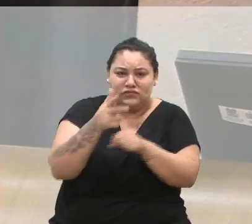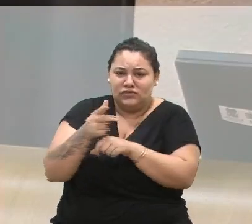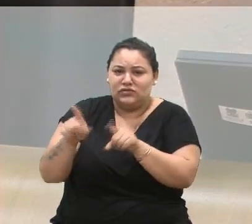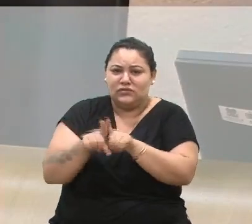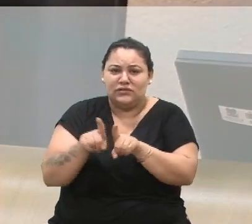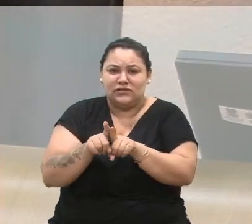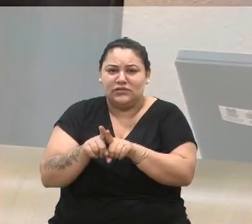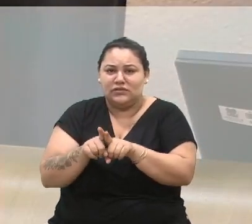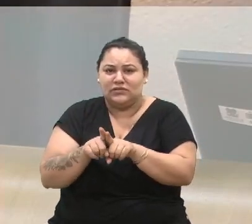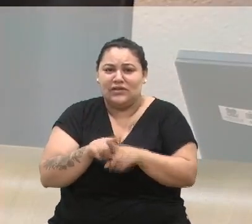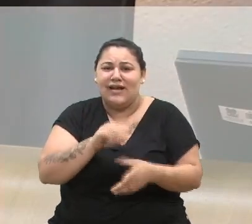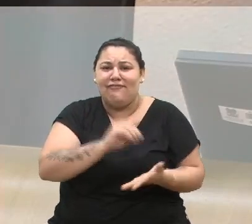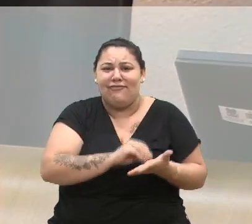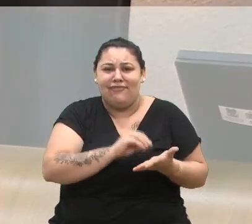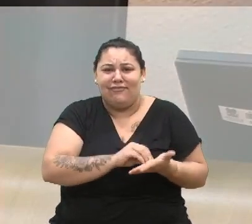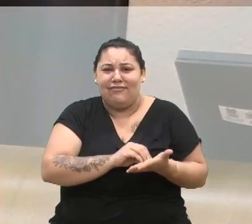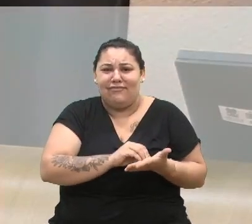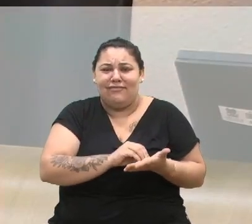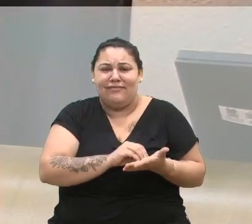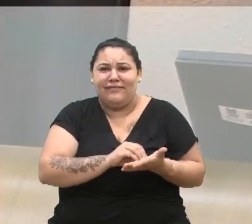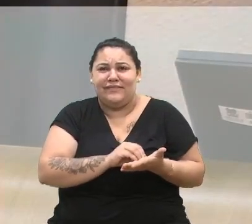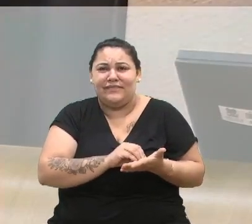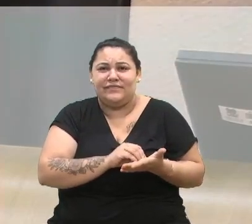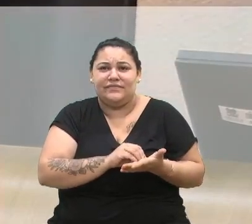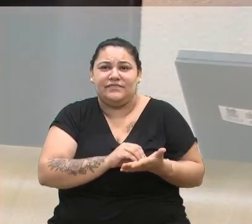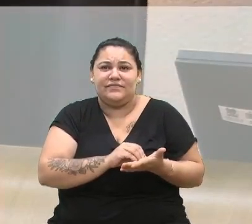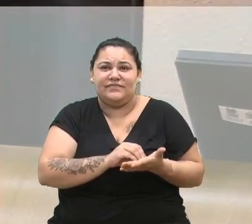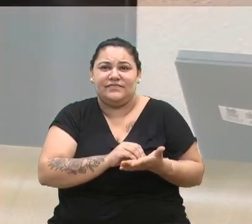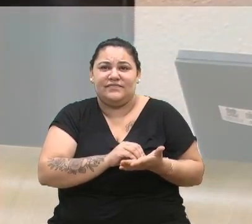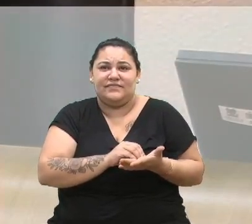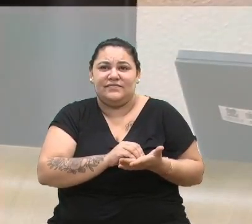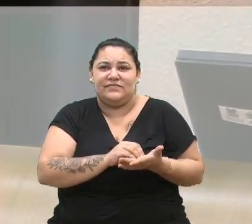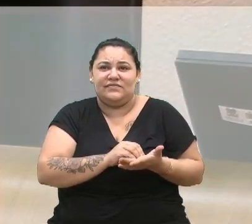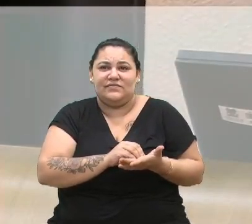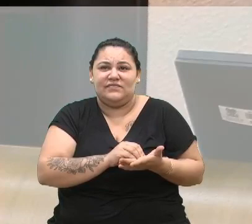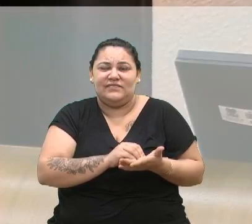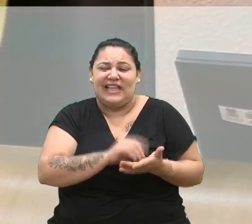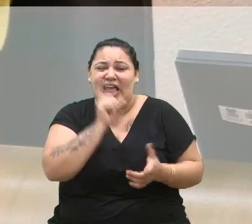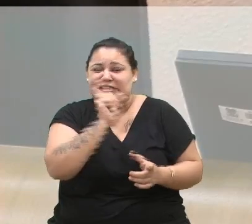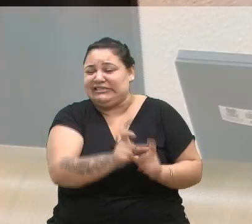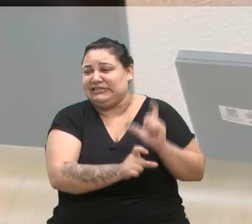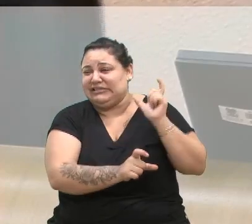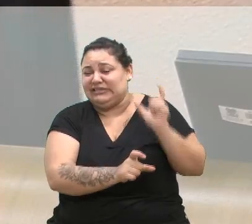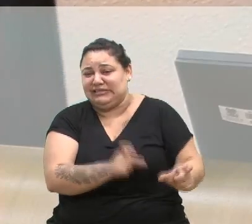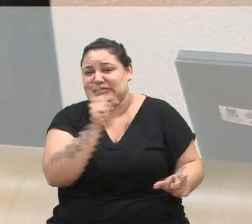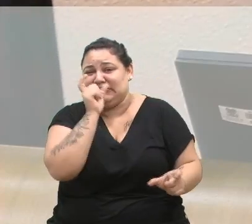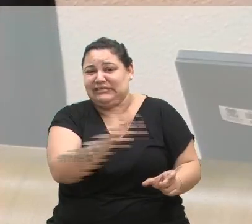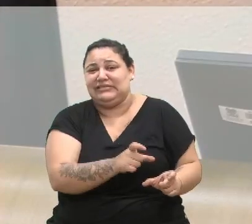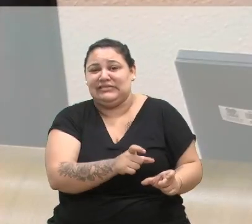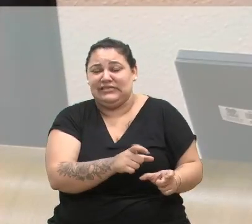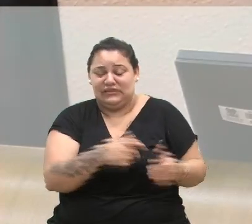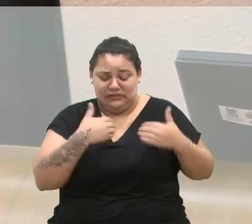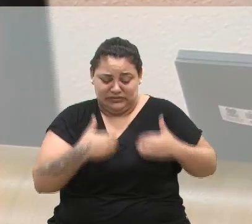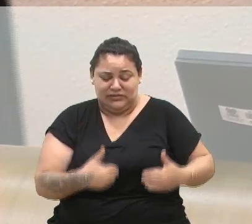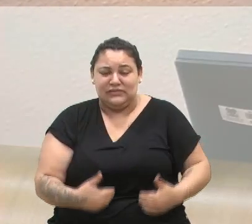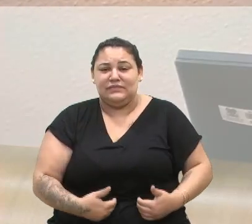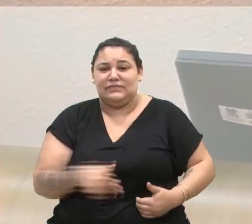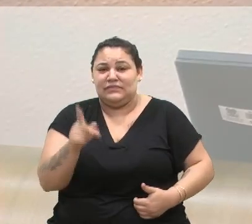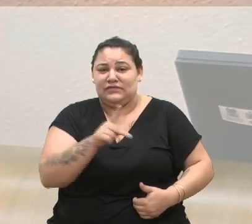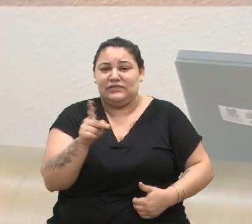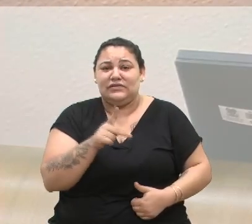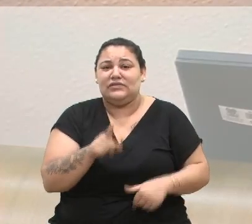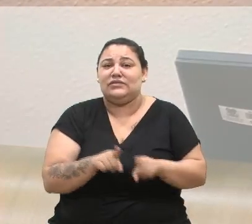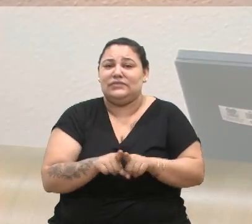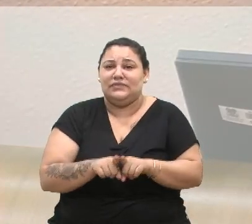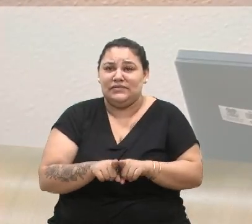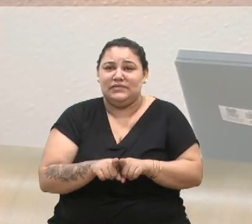o desrespeito, agressões verbais e até físicas aos professores,